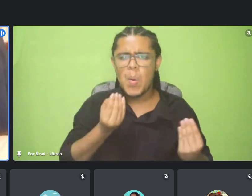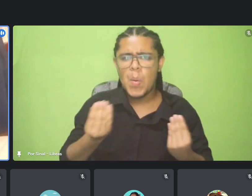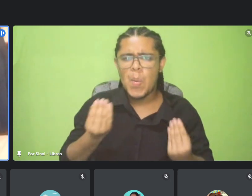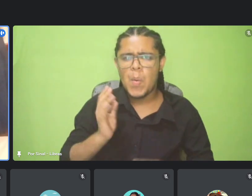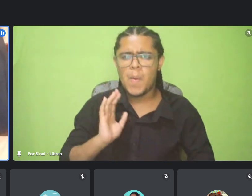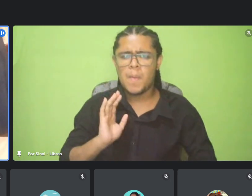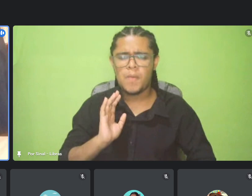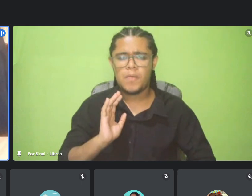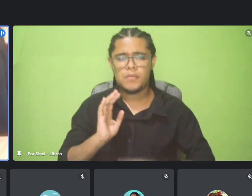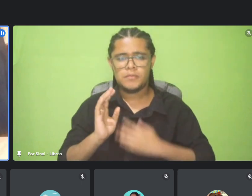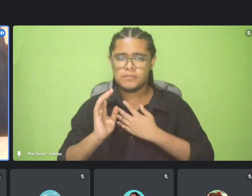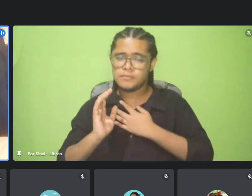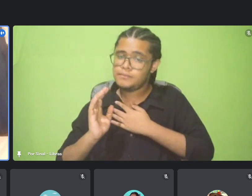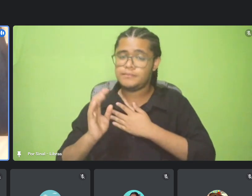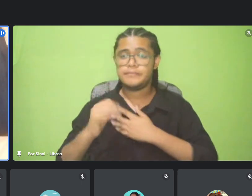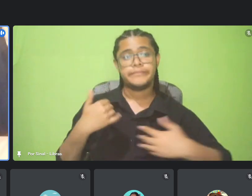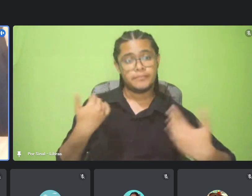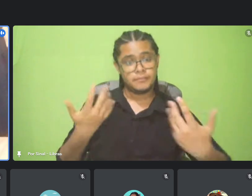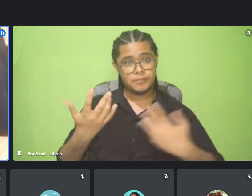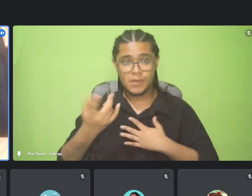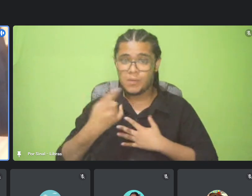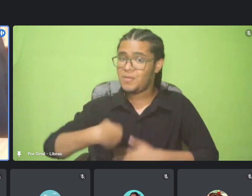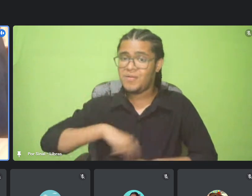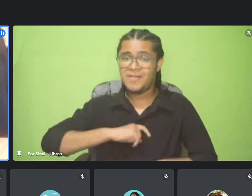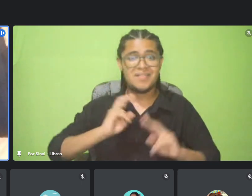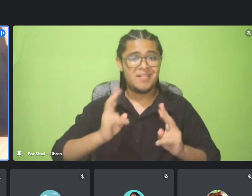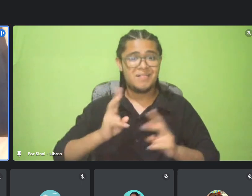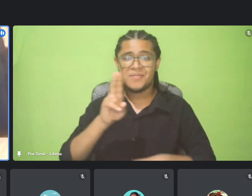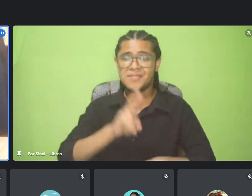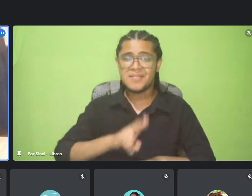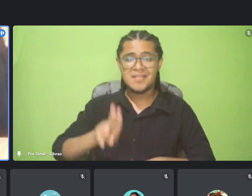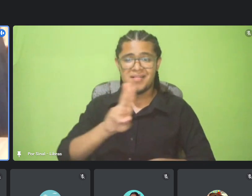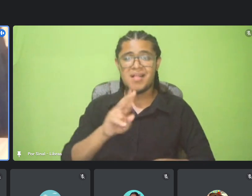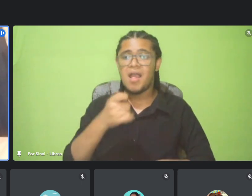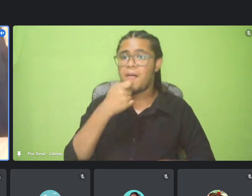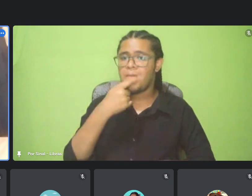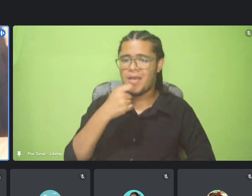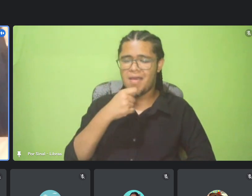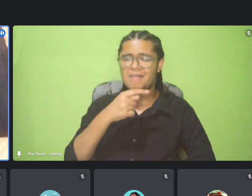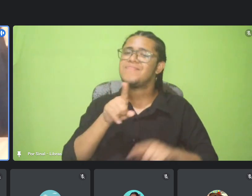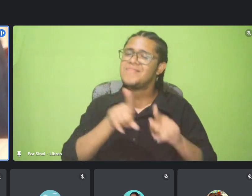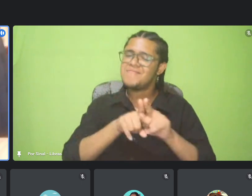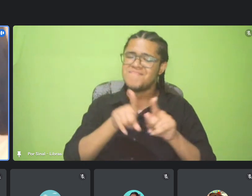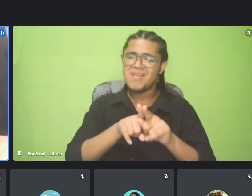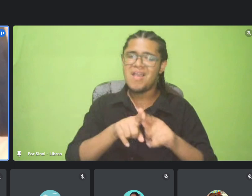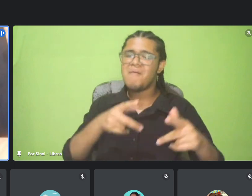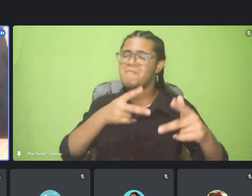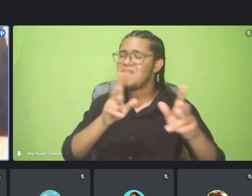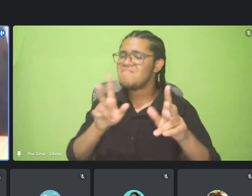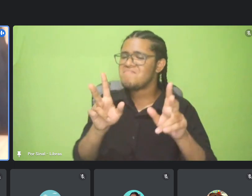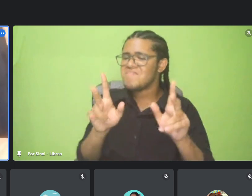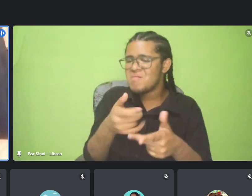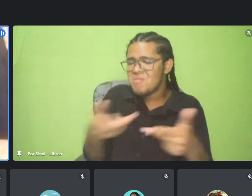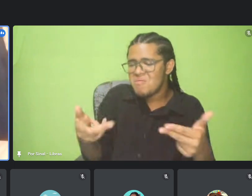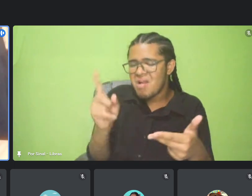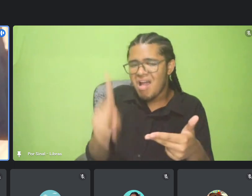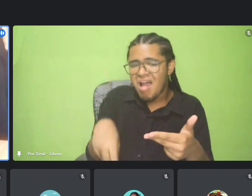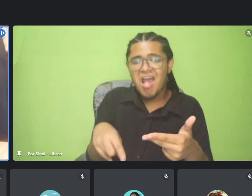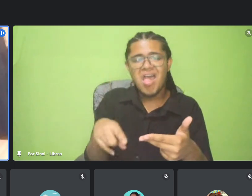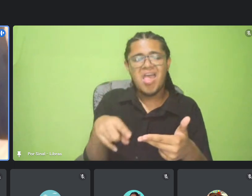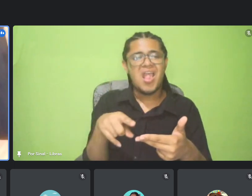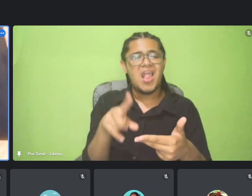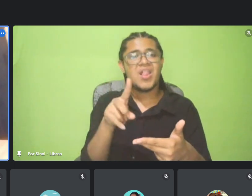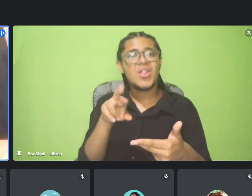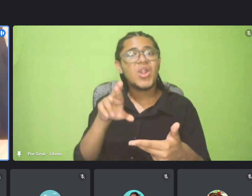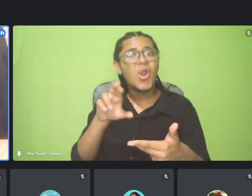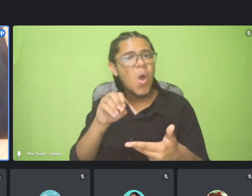Quando a gente toma uma vacina, quando a gente faz qualquer situação, gente está sobre o uso de drogas desde que a gente